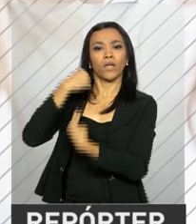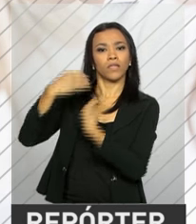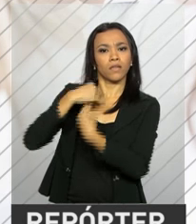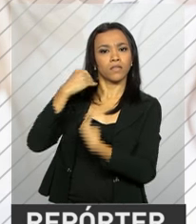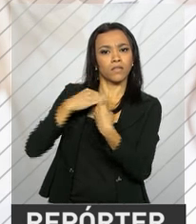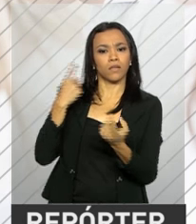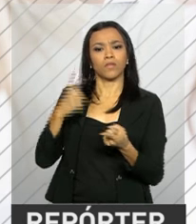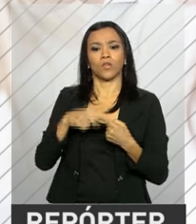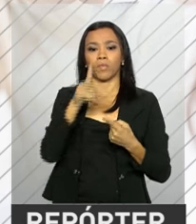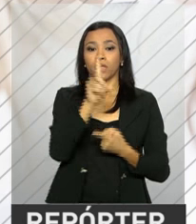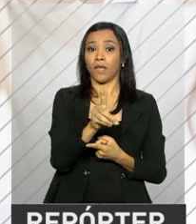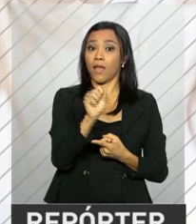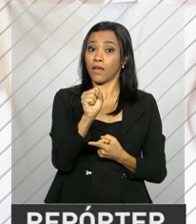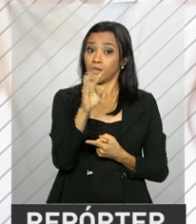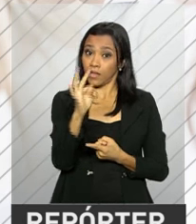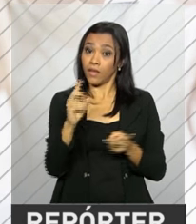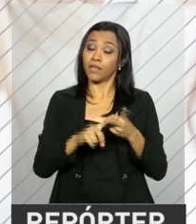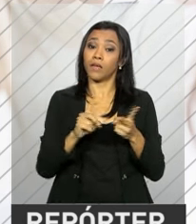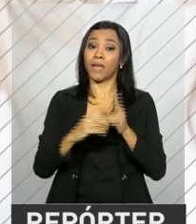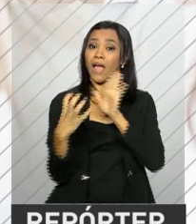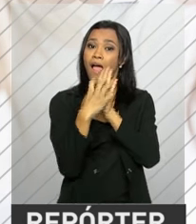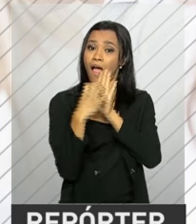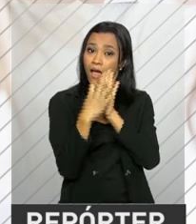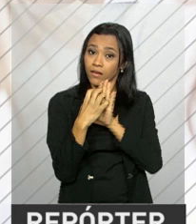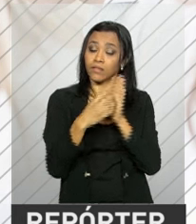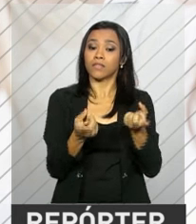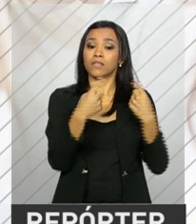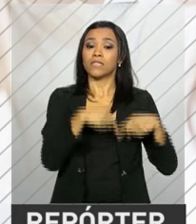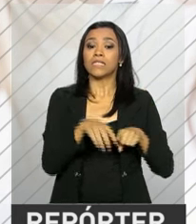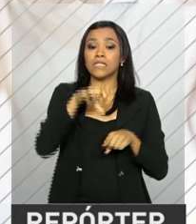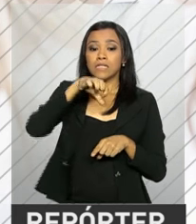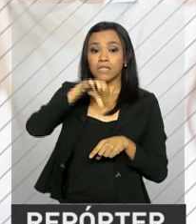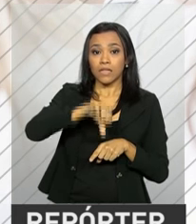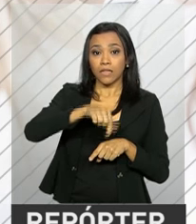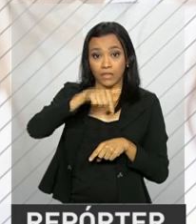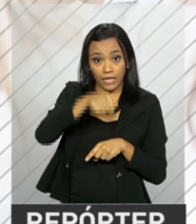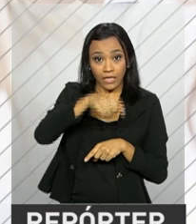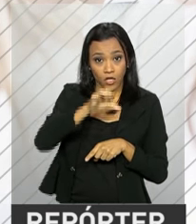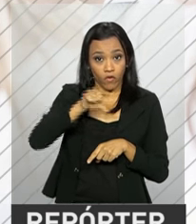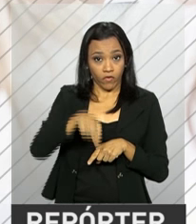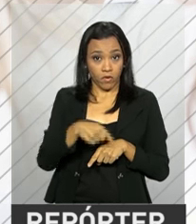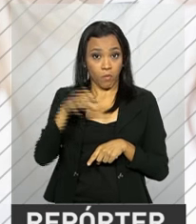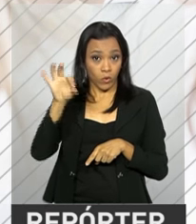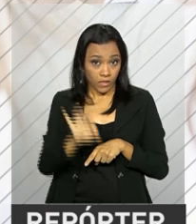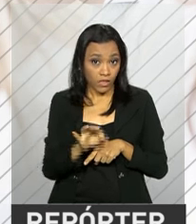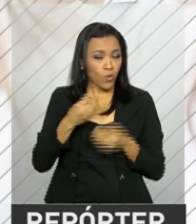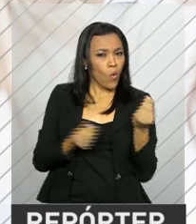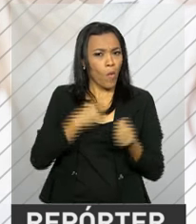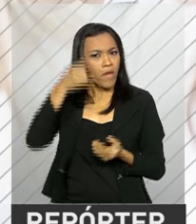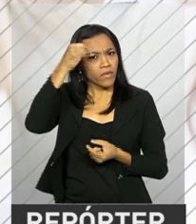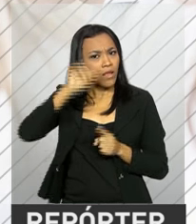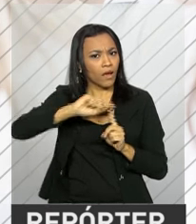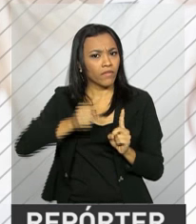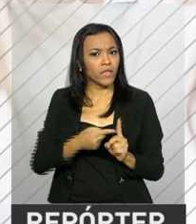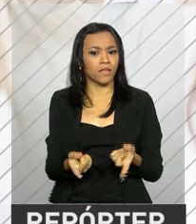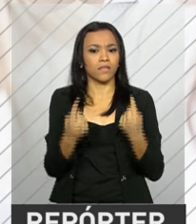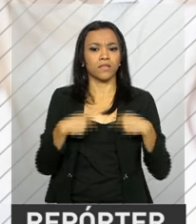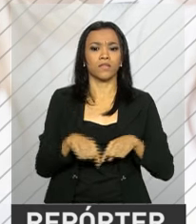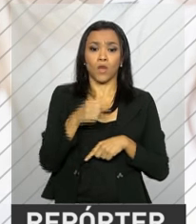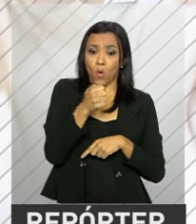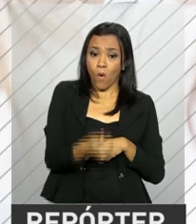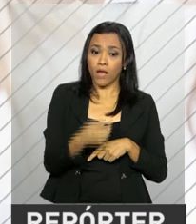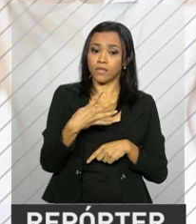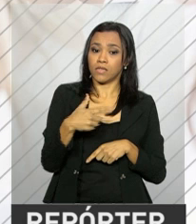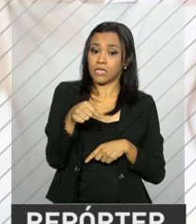sobre DST e aides e 79 informações de como evitar gravidez quase